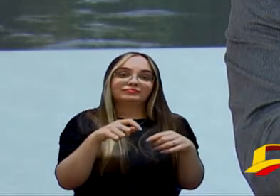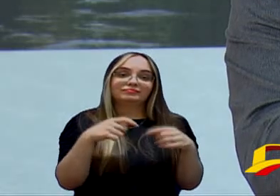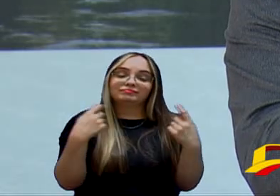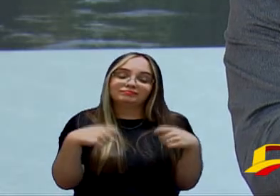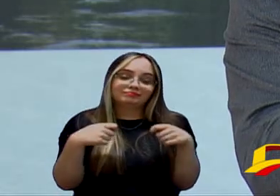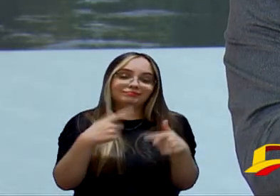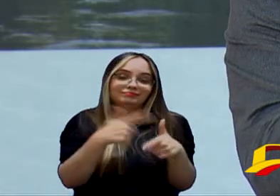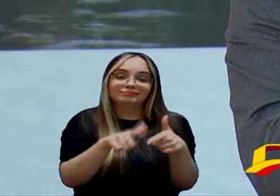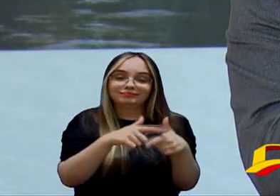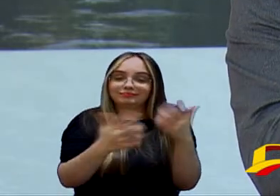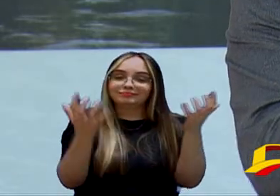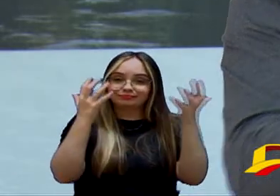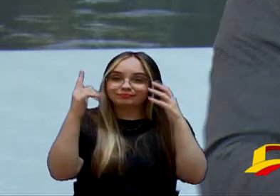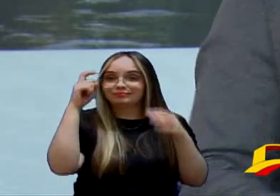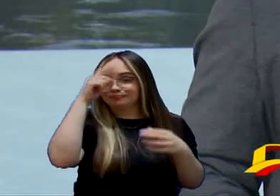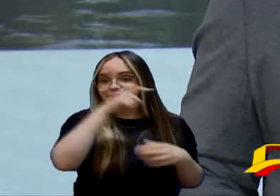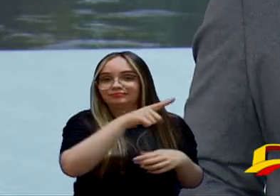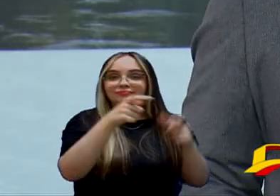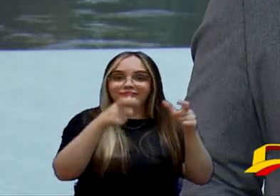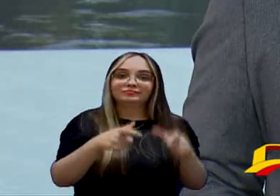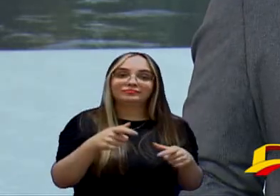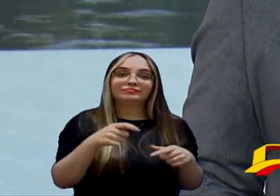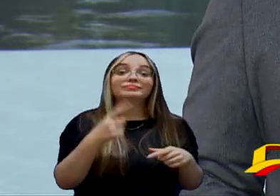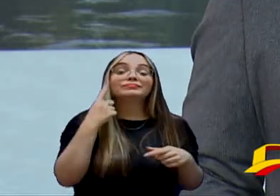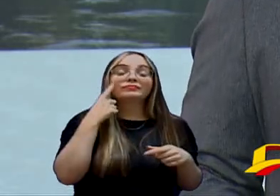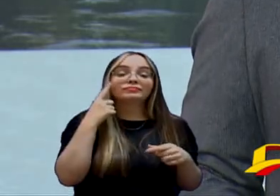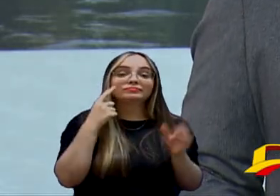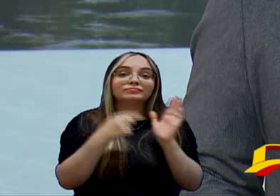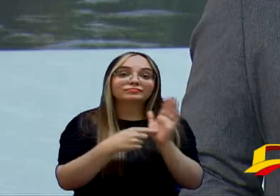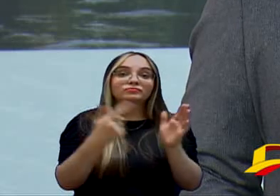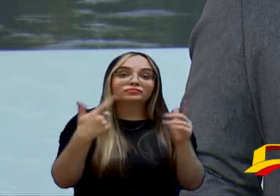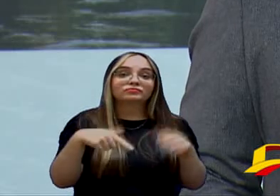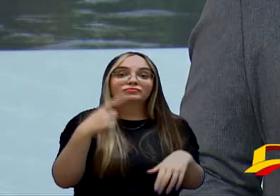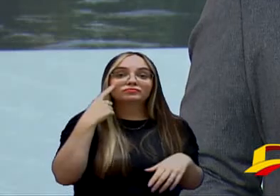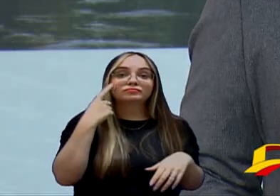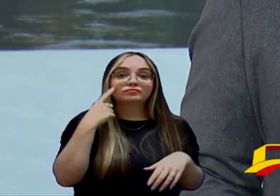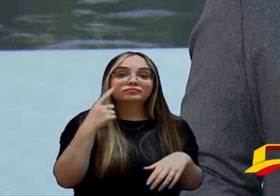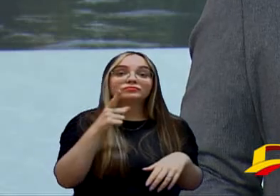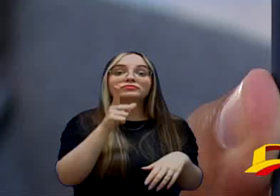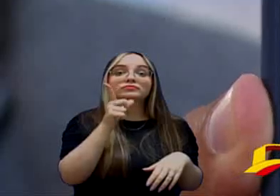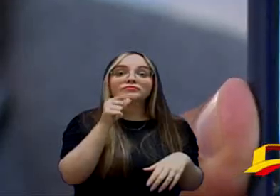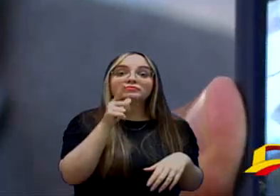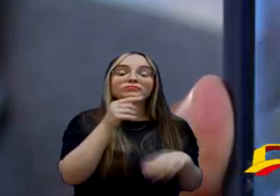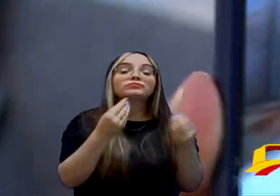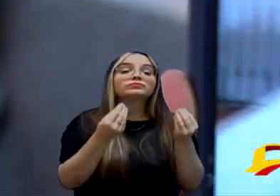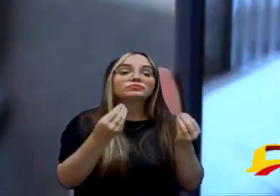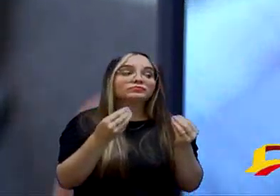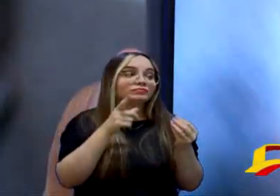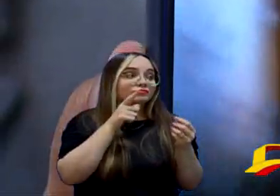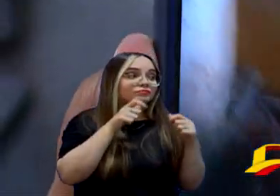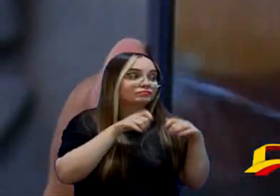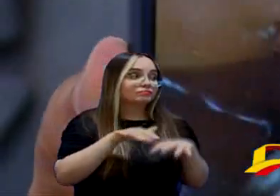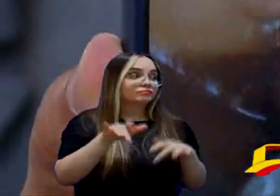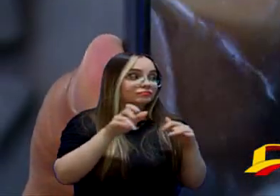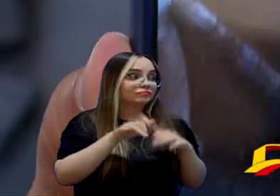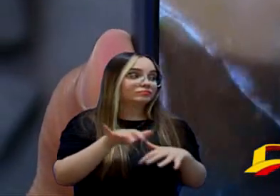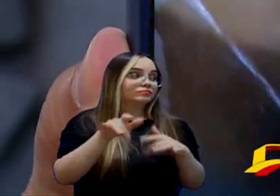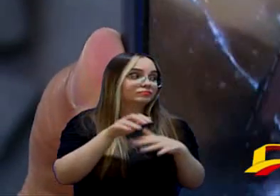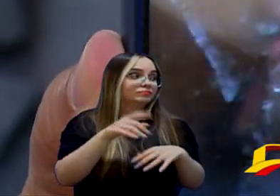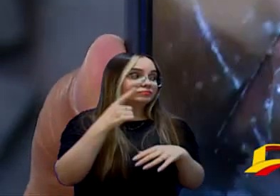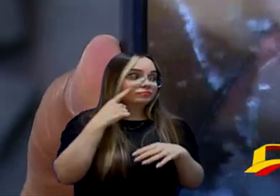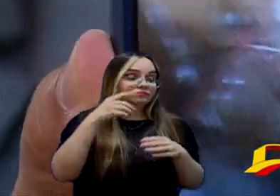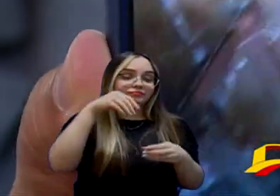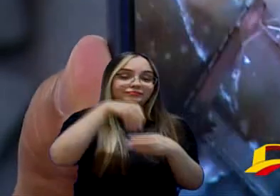lá para comunidade da Nossa Senhora do Desterro Olha só como a água invade ali ó toda